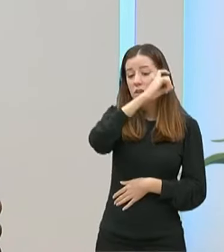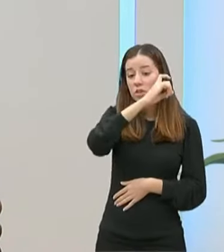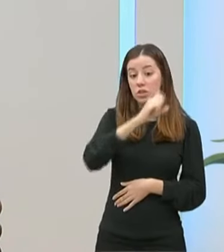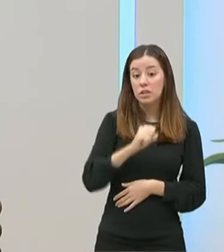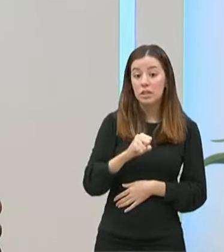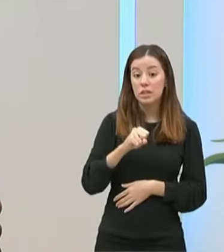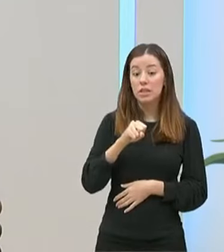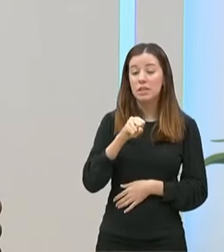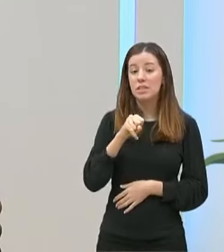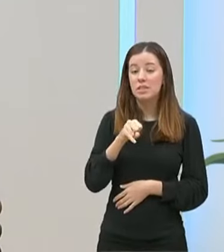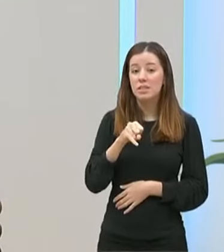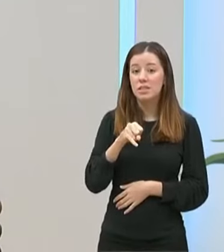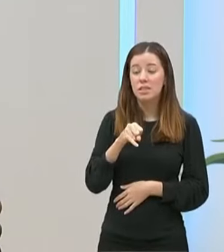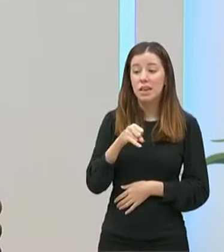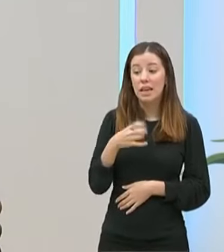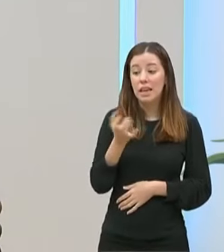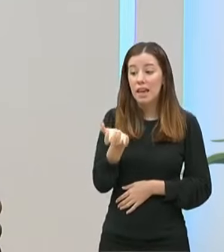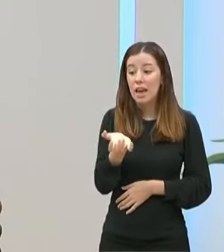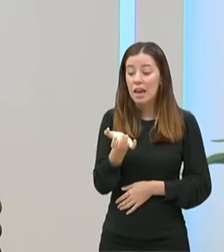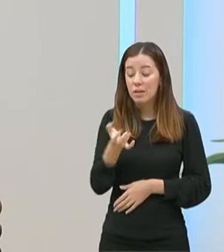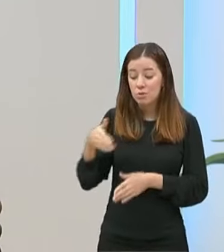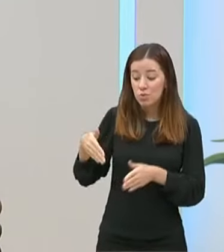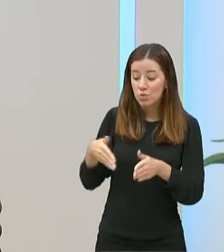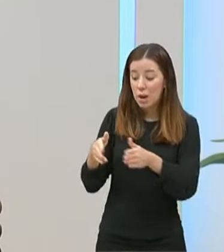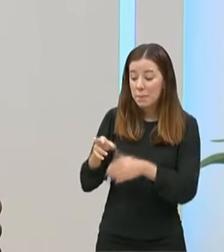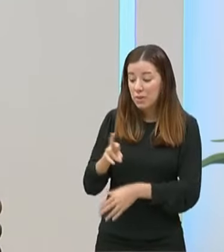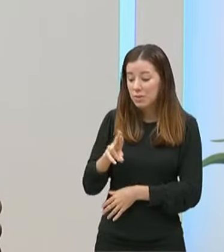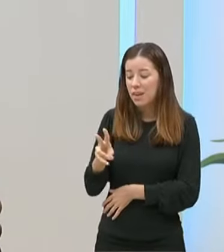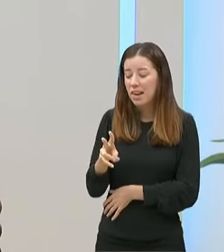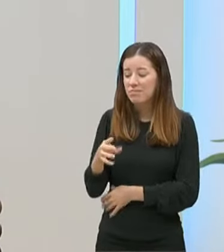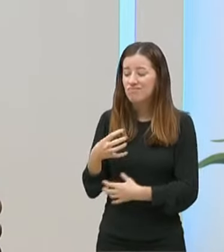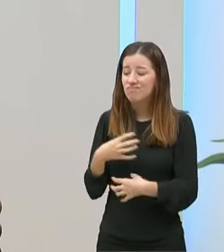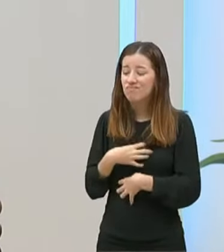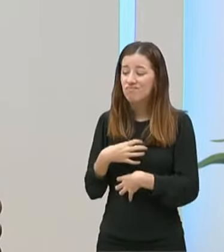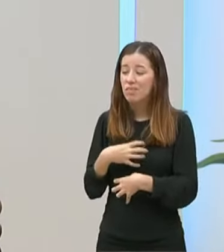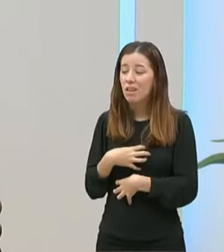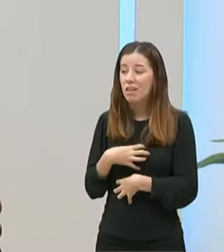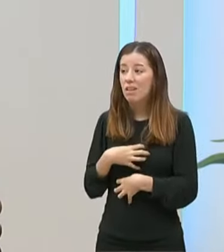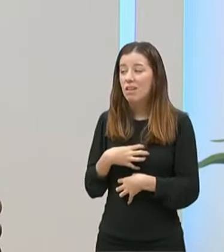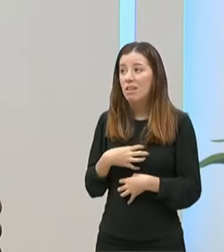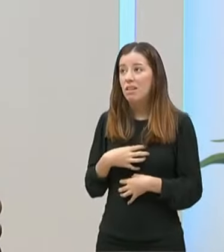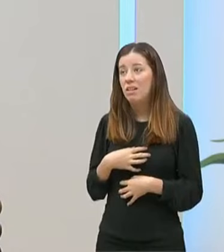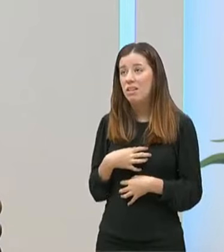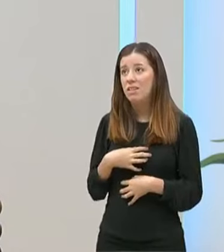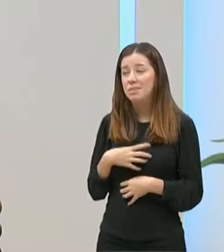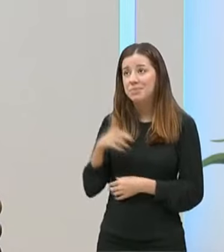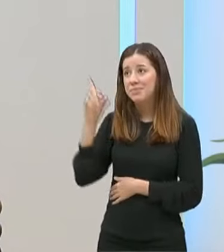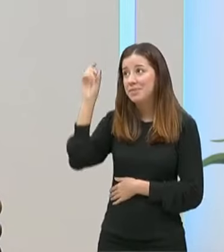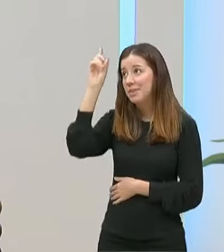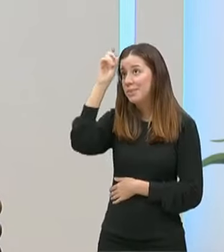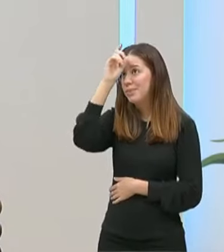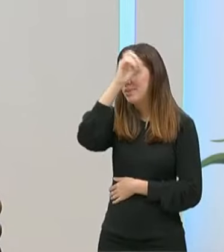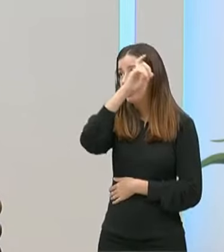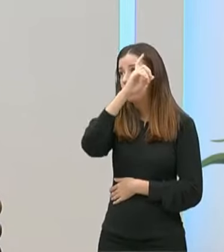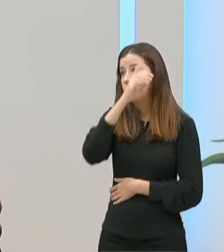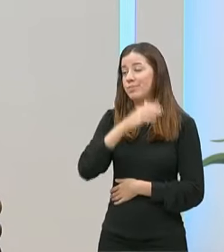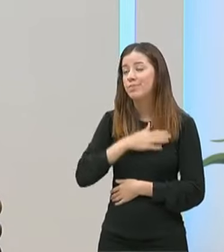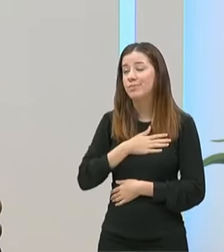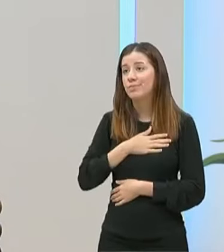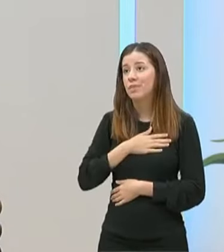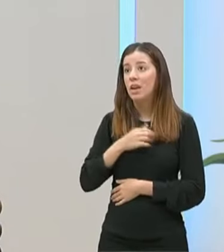contra a nossa vontade. Porque a primeira coisa necessária é a renúncia pessoal.